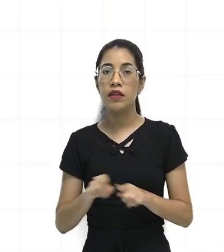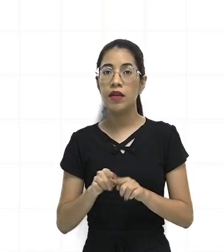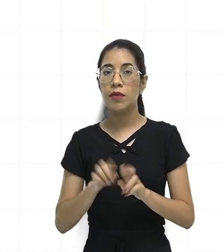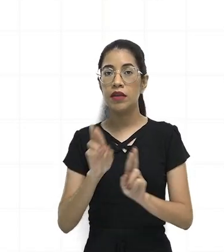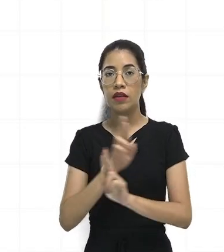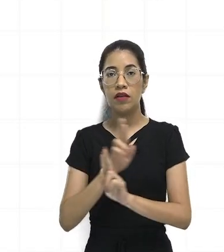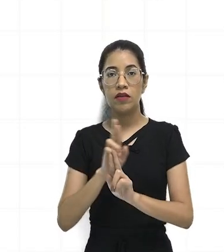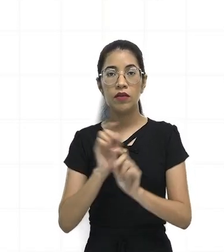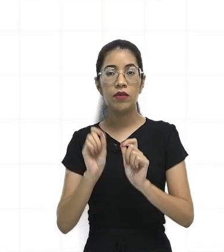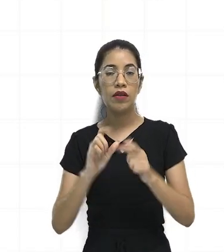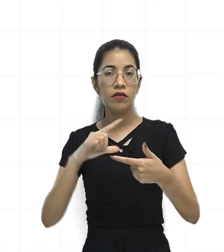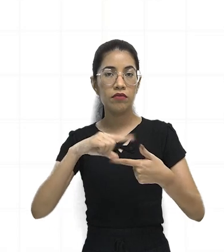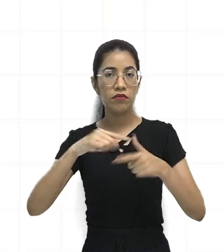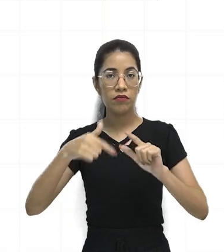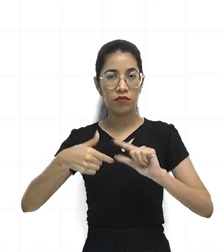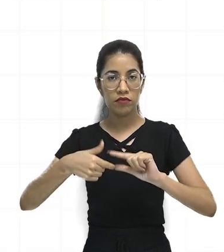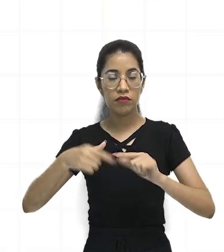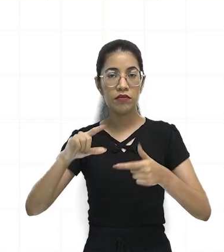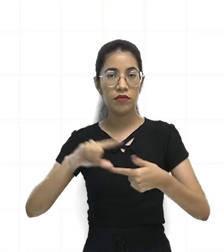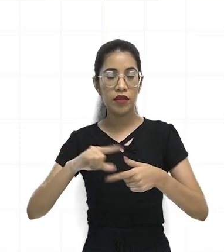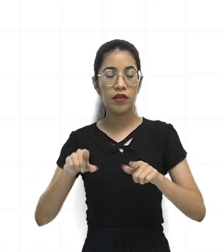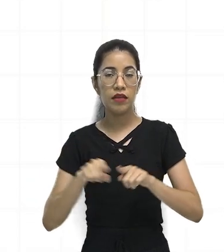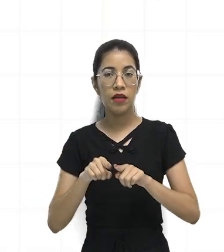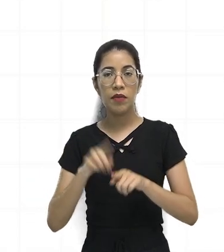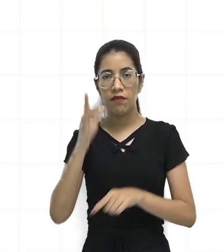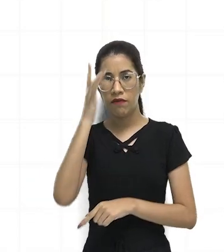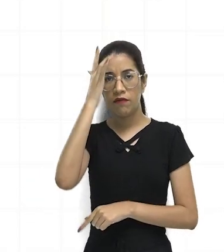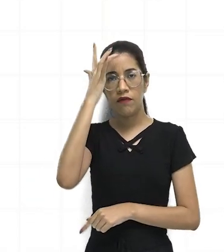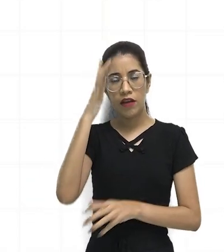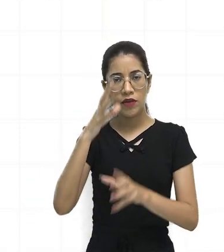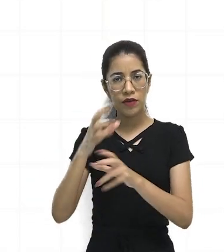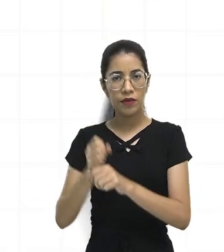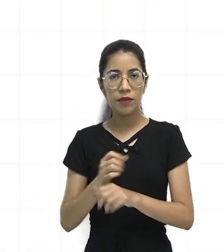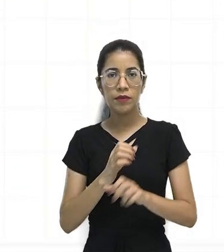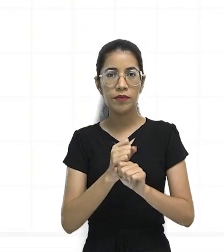tem a ver com a geometria. Também bem tranquila essa questão.